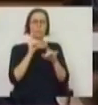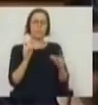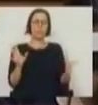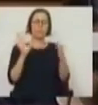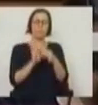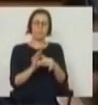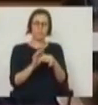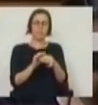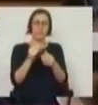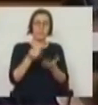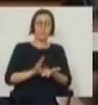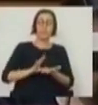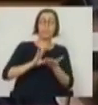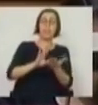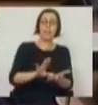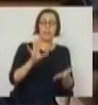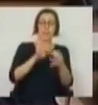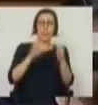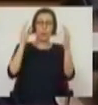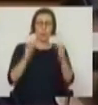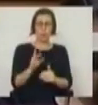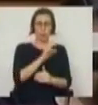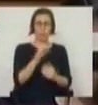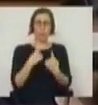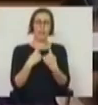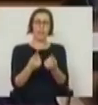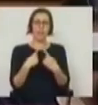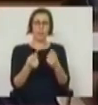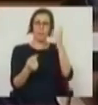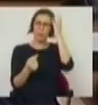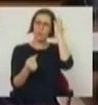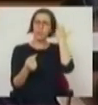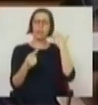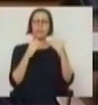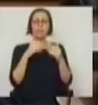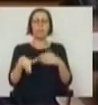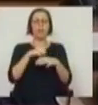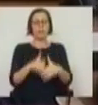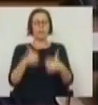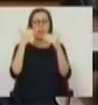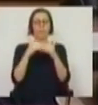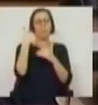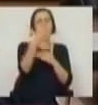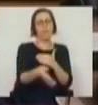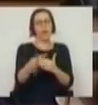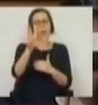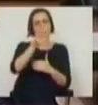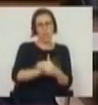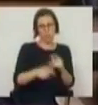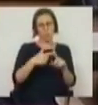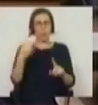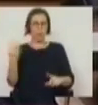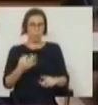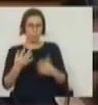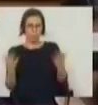que respeita ao financiamento da redução tarifária nos transportes fora das áreas metropolitanas de Lisboa e